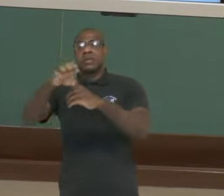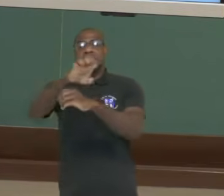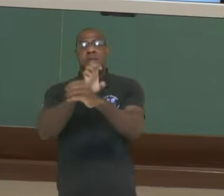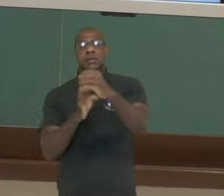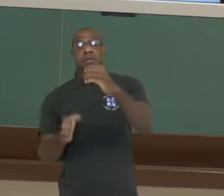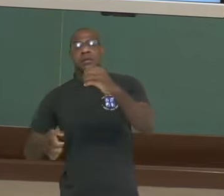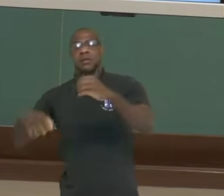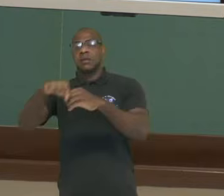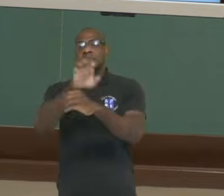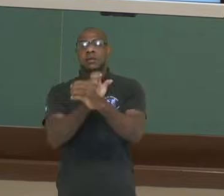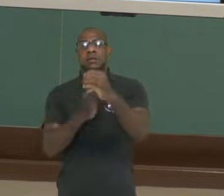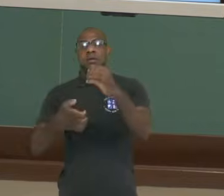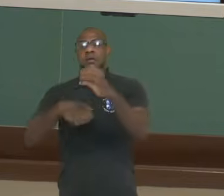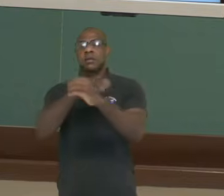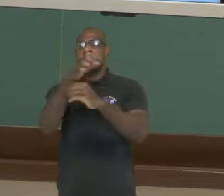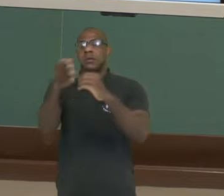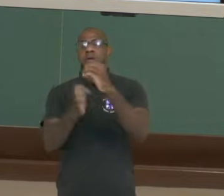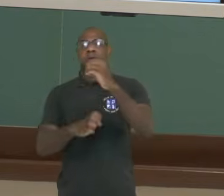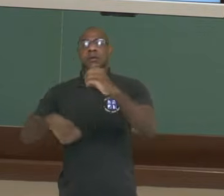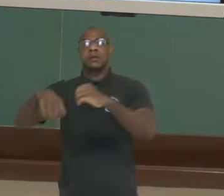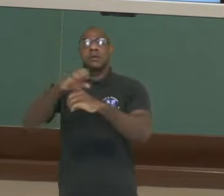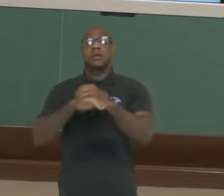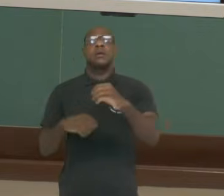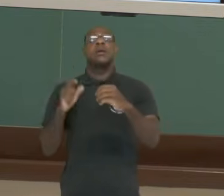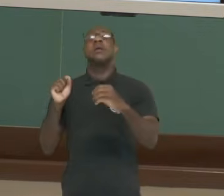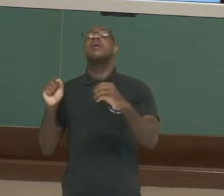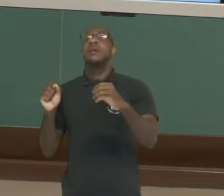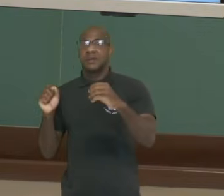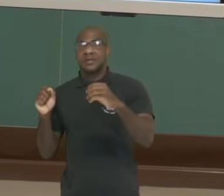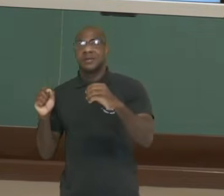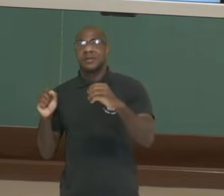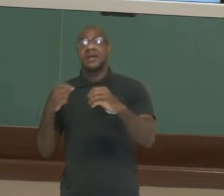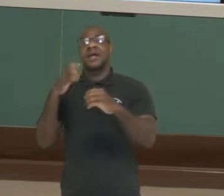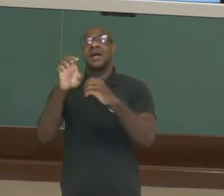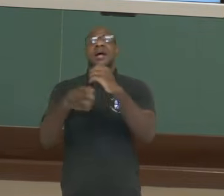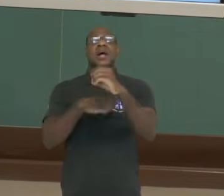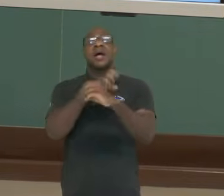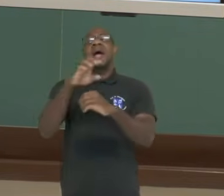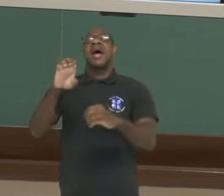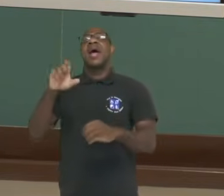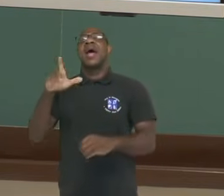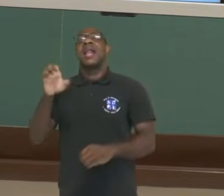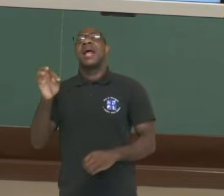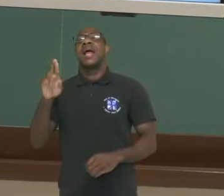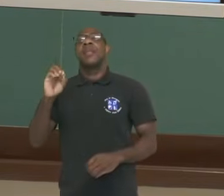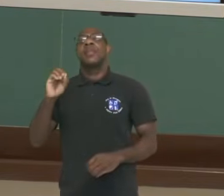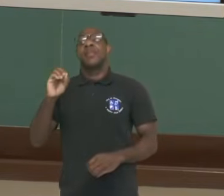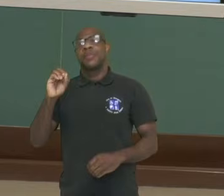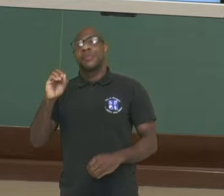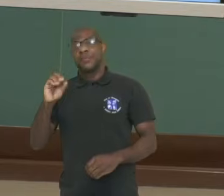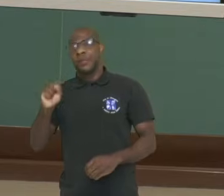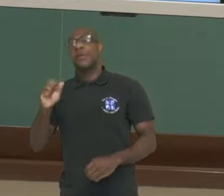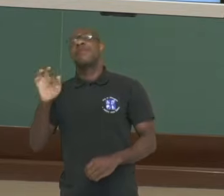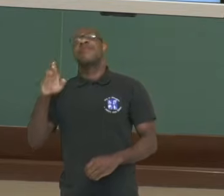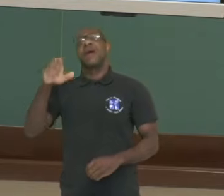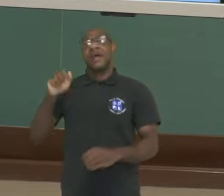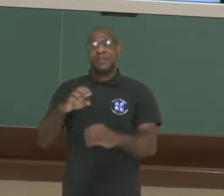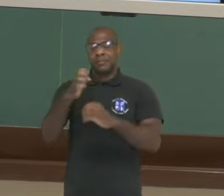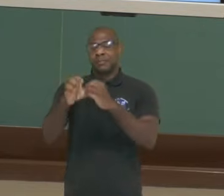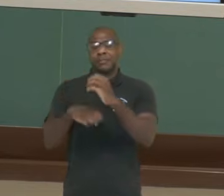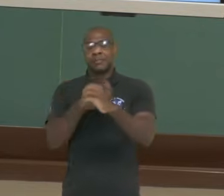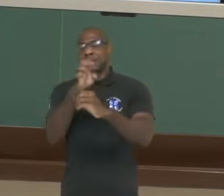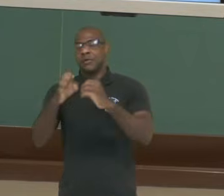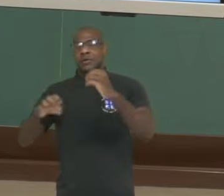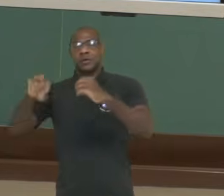externa, mais para fora. É uma região que é denominada, é chamada de eletrosfera. Uma região muito rica